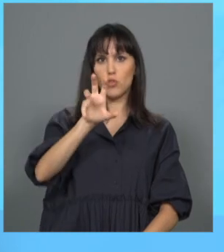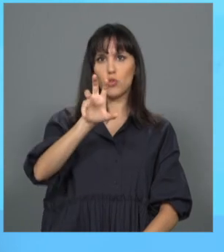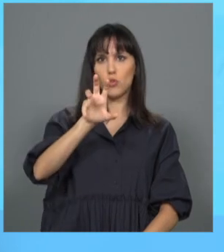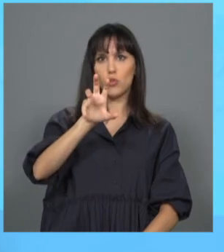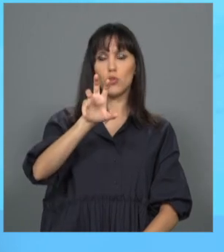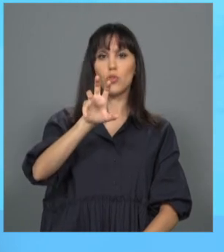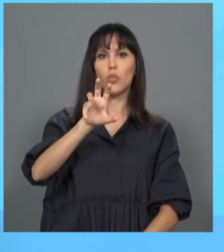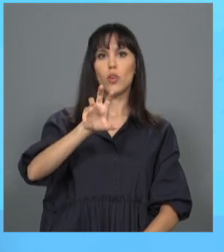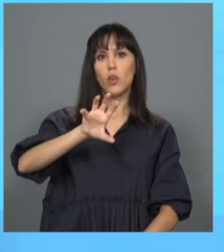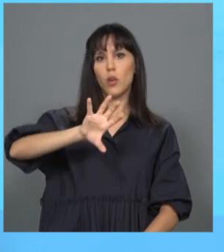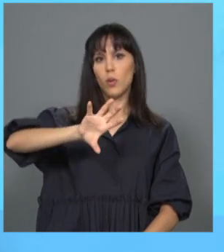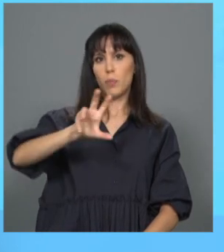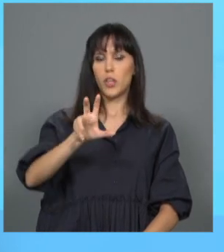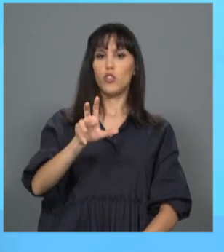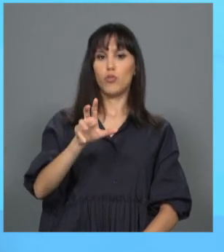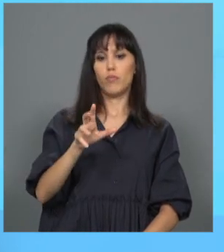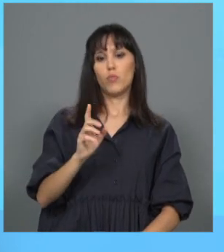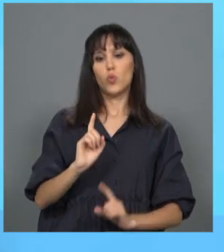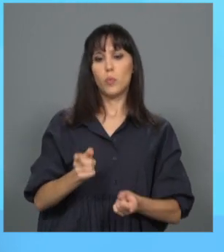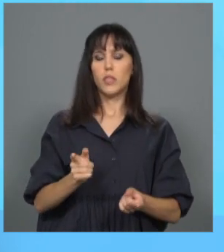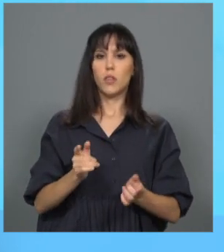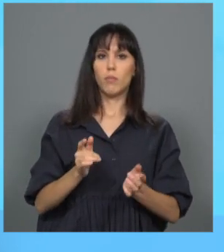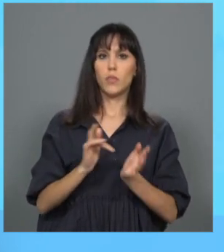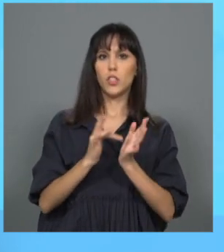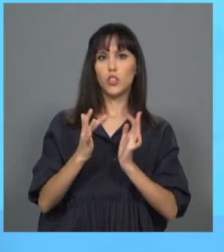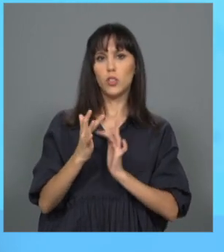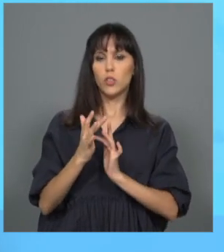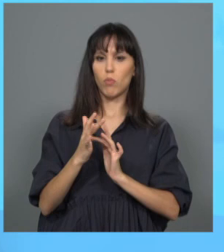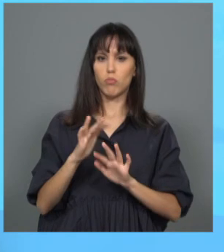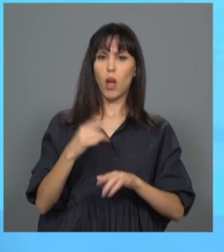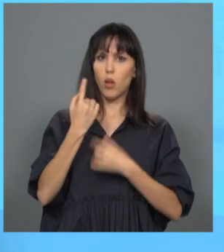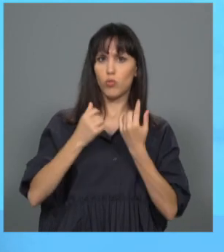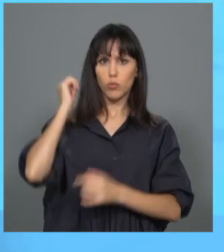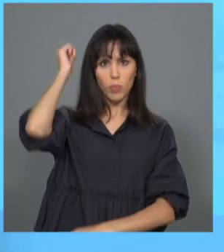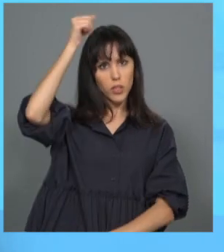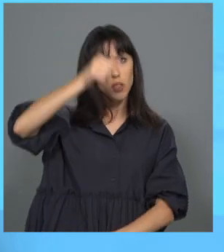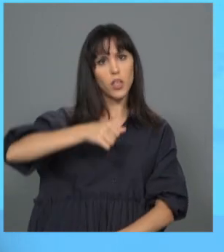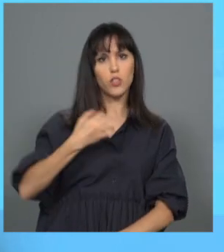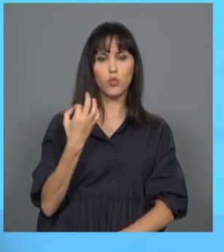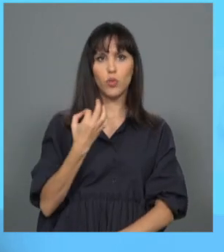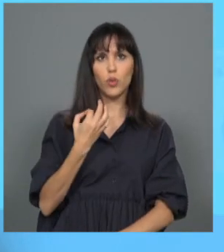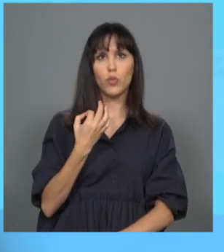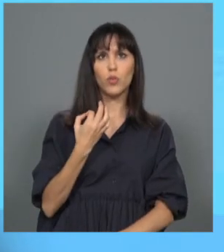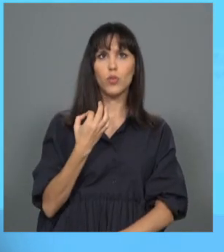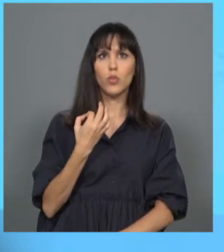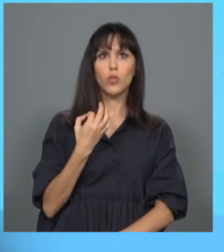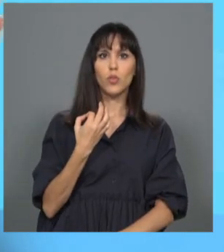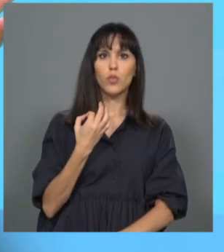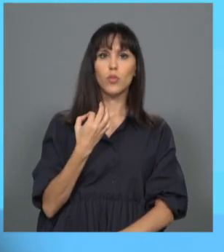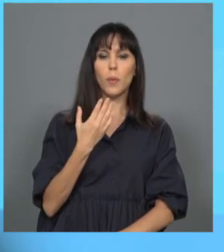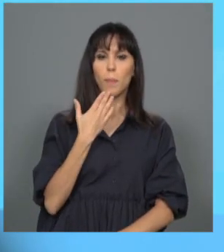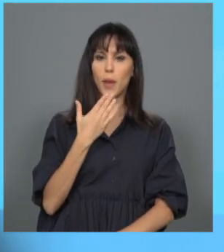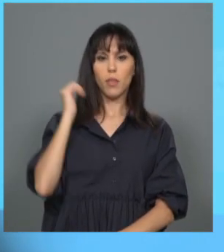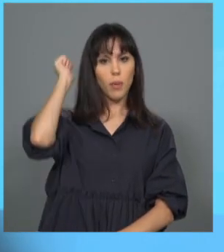em descristianização, até mesmo de alguns batizados, enfim, a pedir que lhes seja retirado